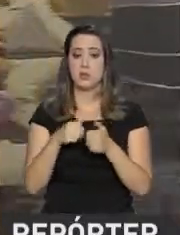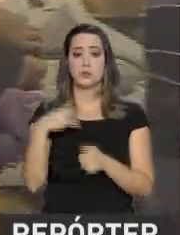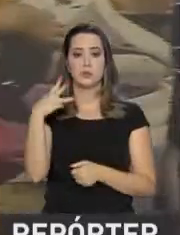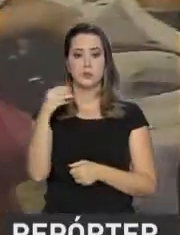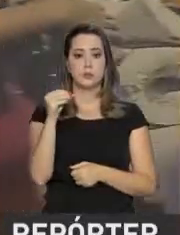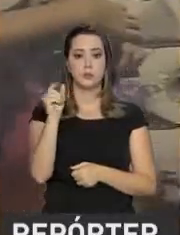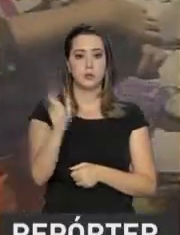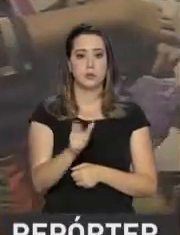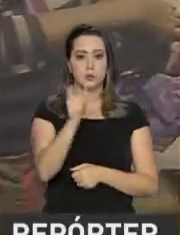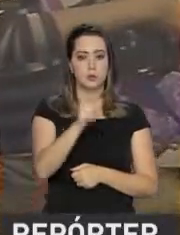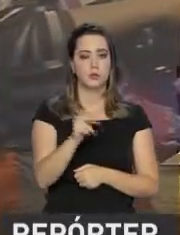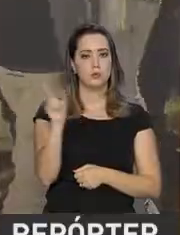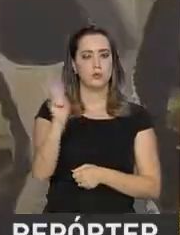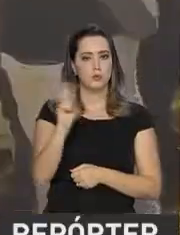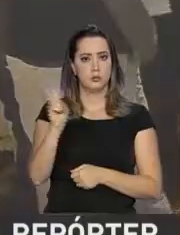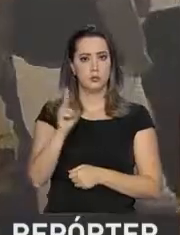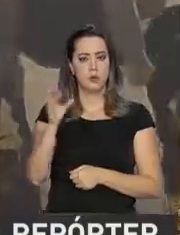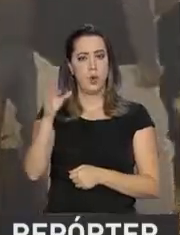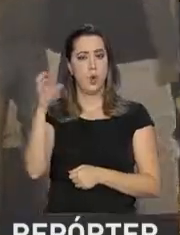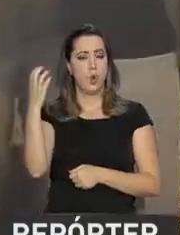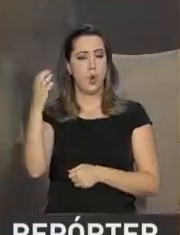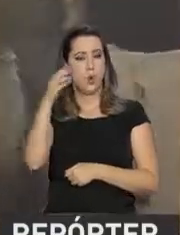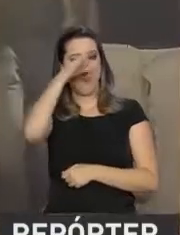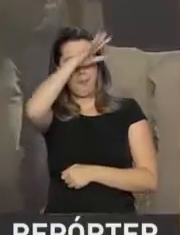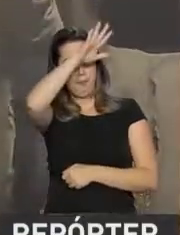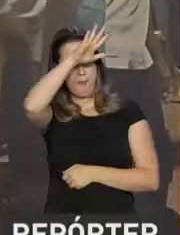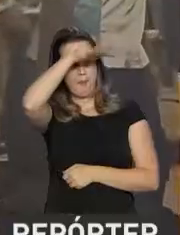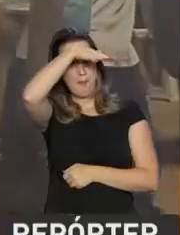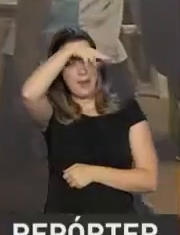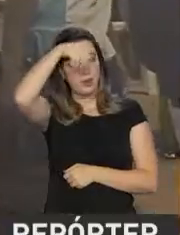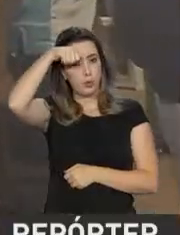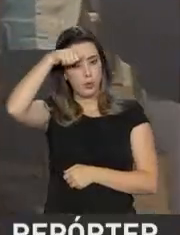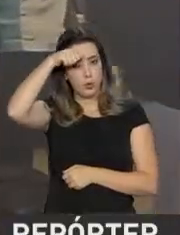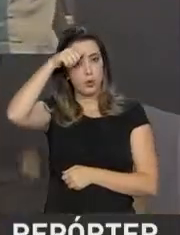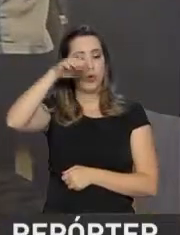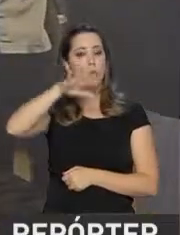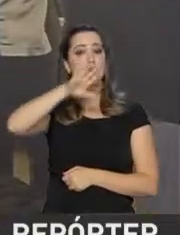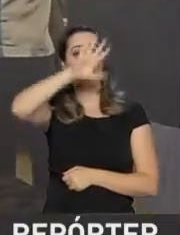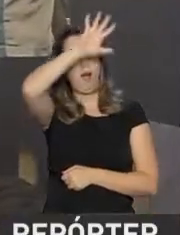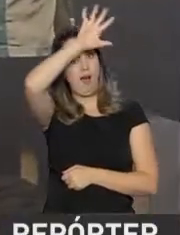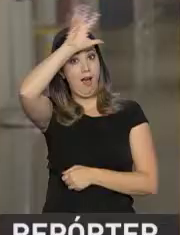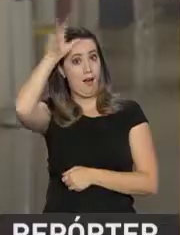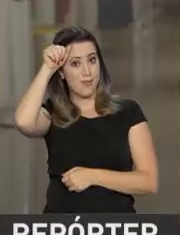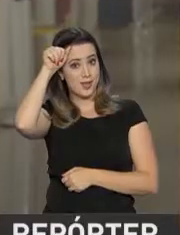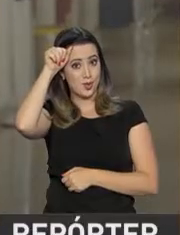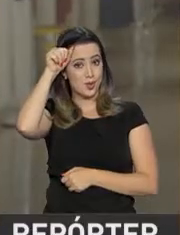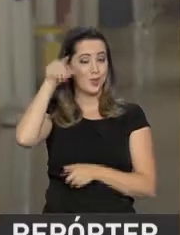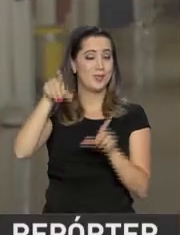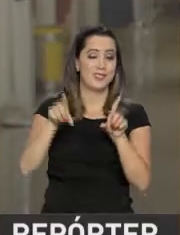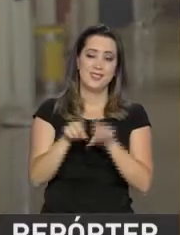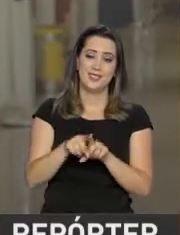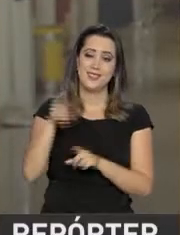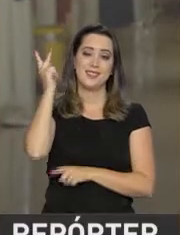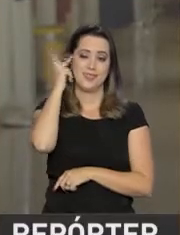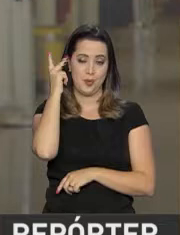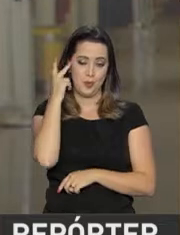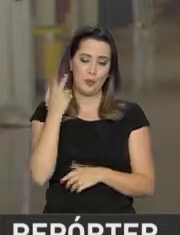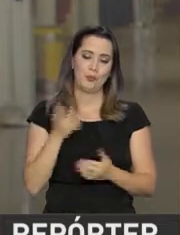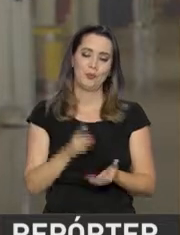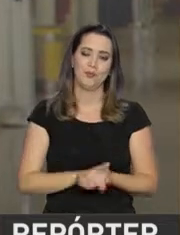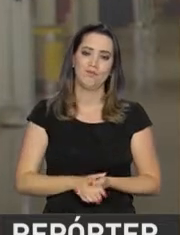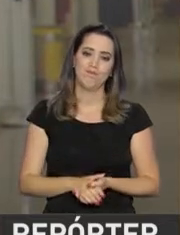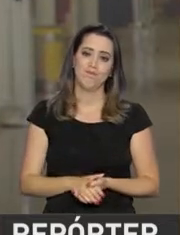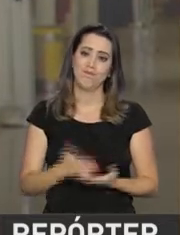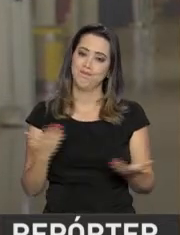300 venezuelanos para cuiabá no mato grosso manaus no amazonas e são paulo em nota o itamaraty disse que